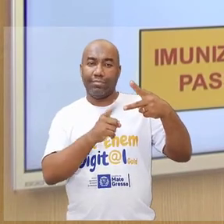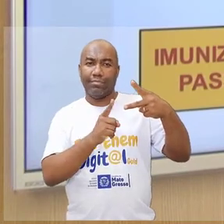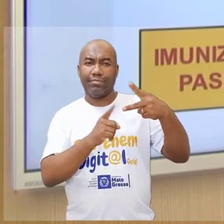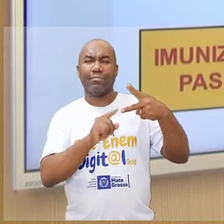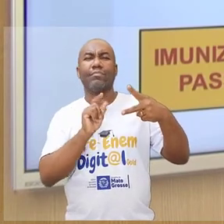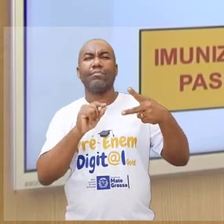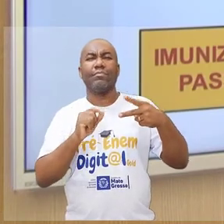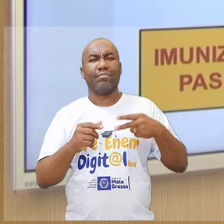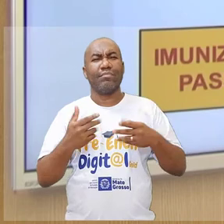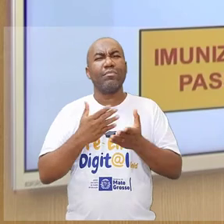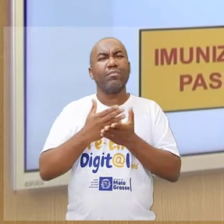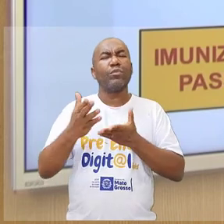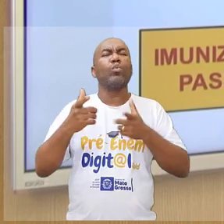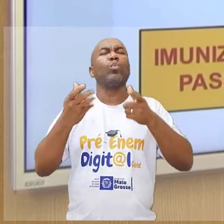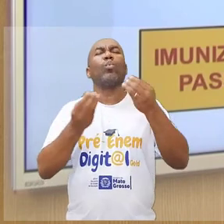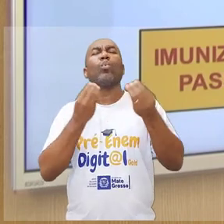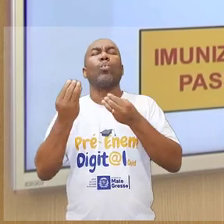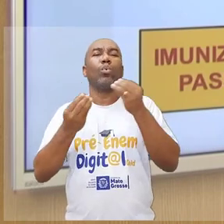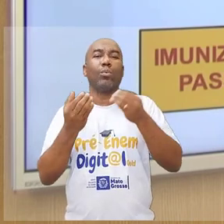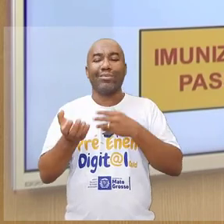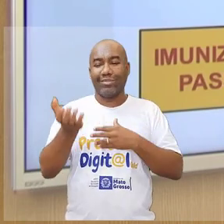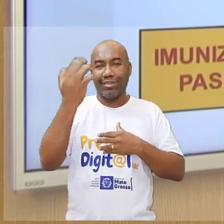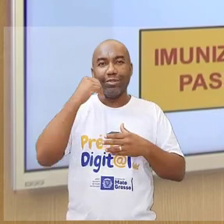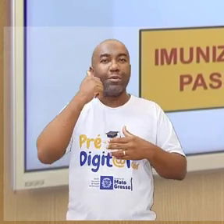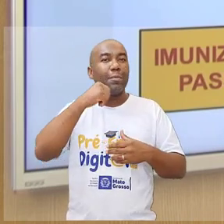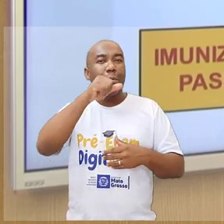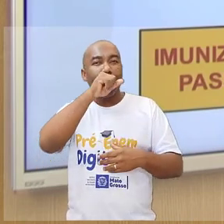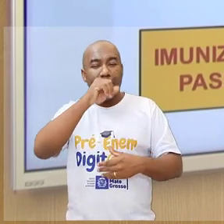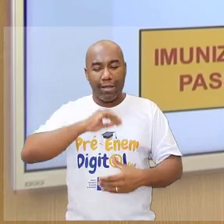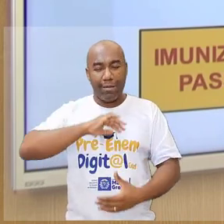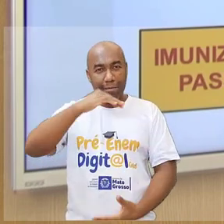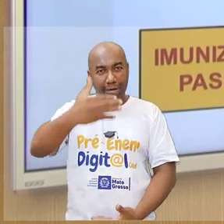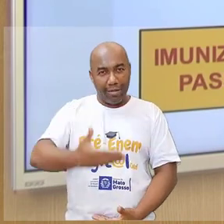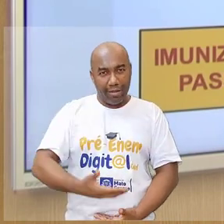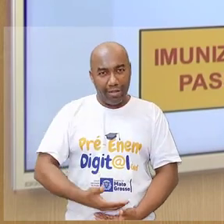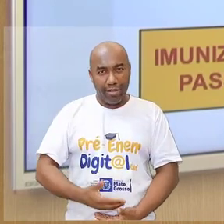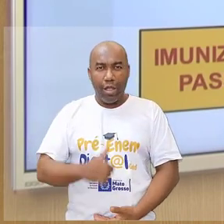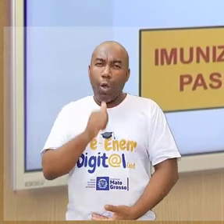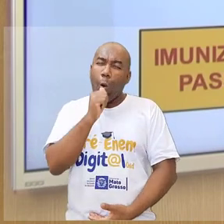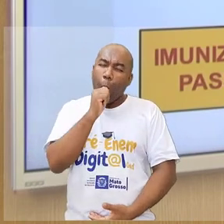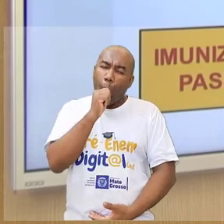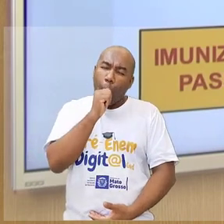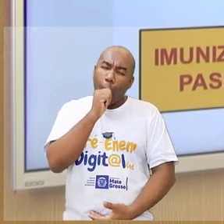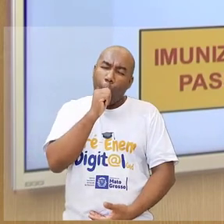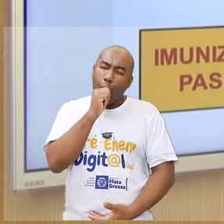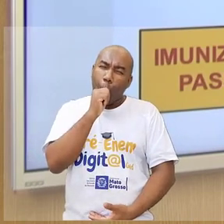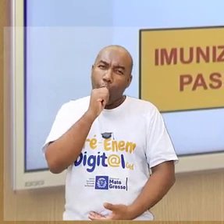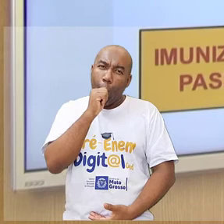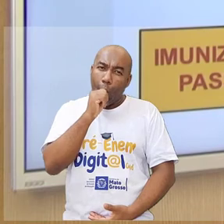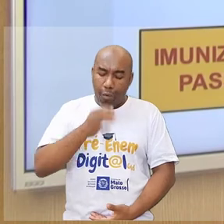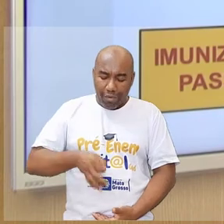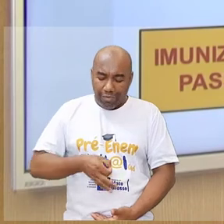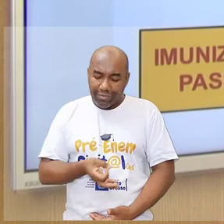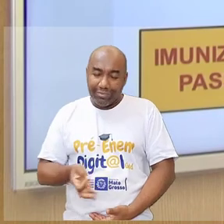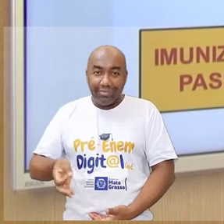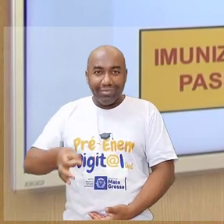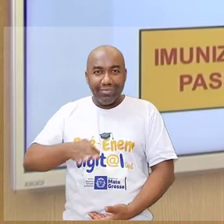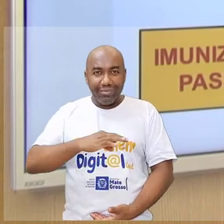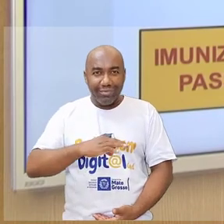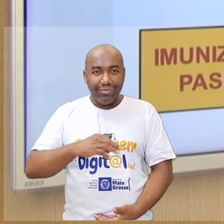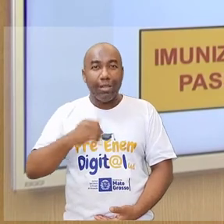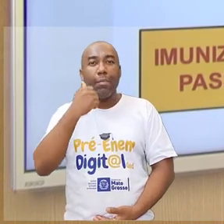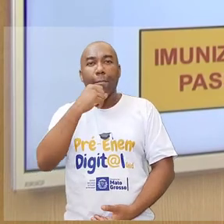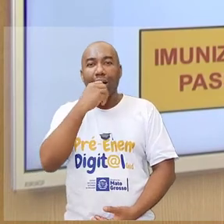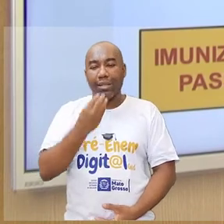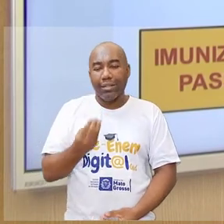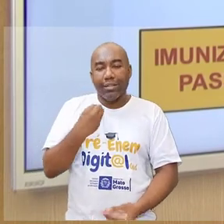A partir do momento, fase embrionária, que a placenta foi formada, nós começamos a receber